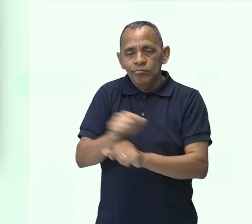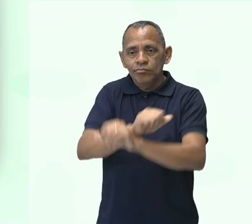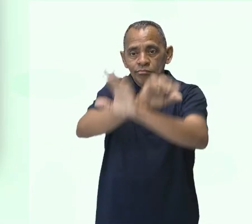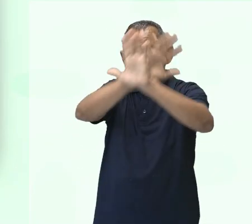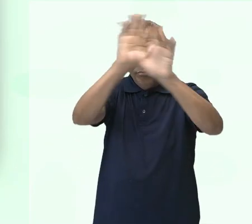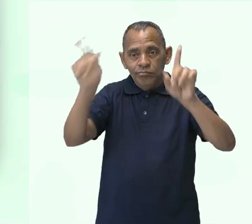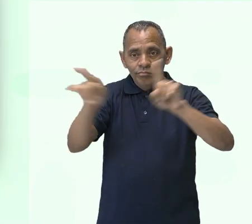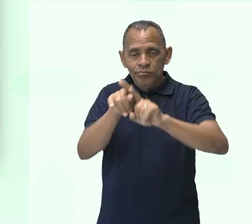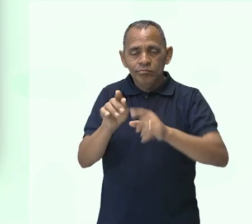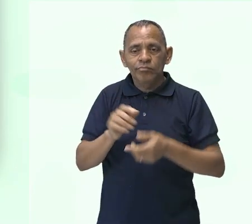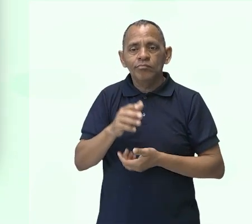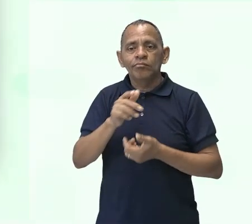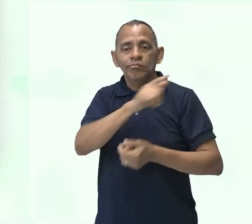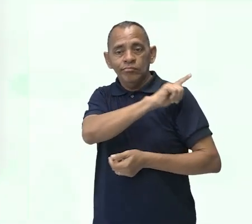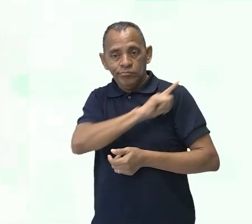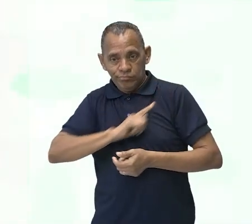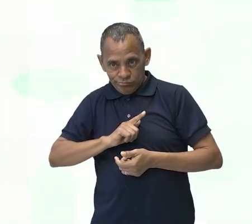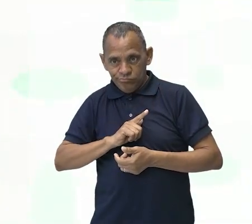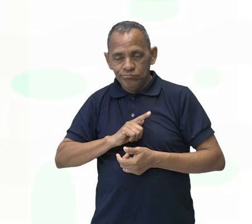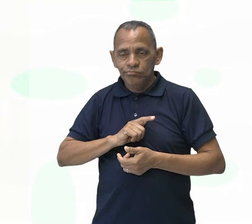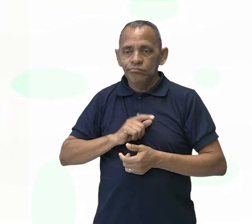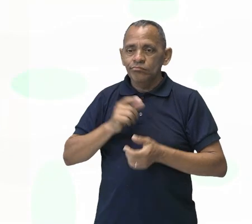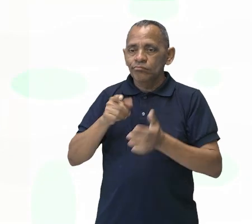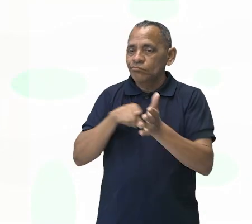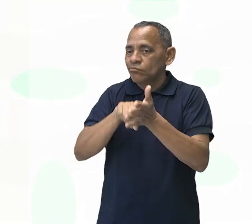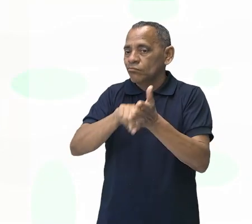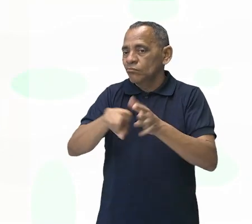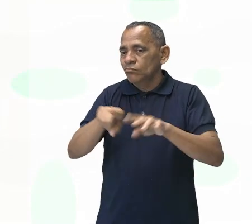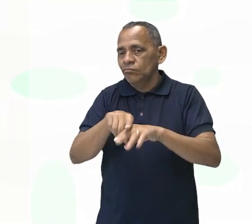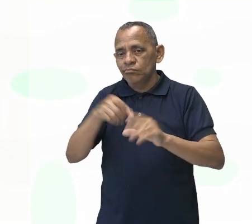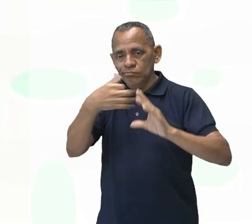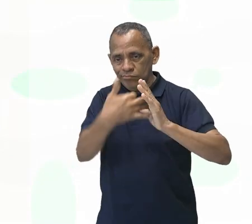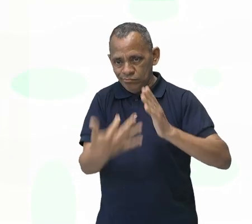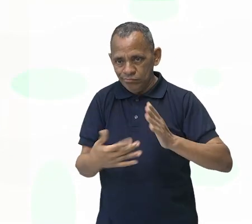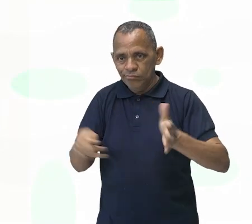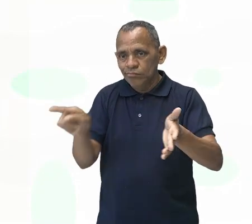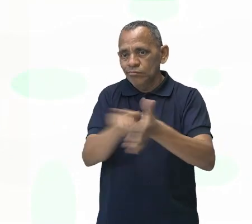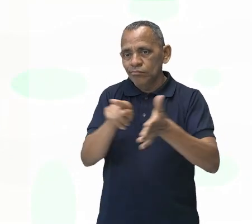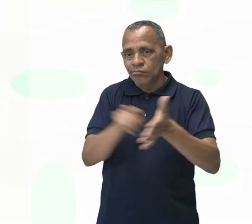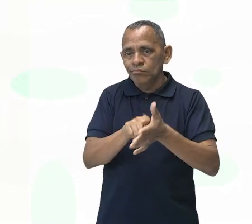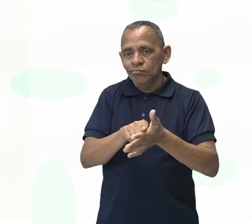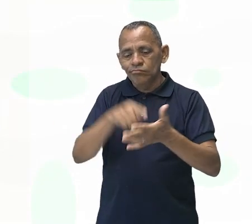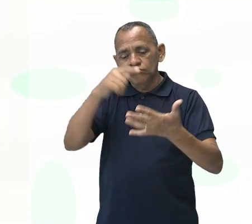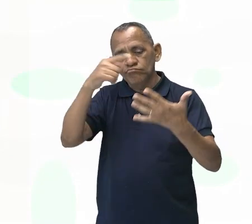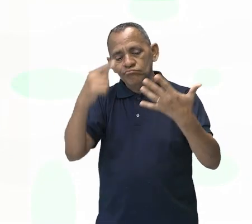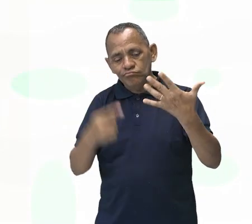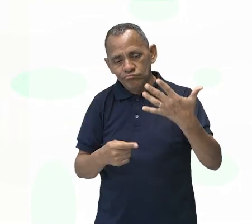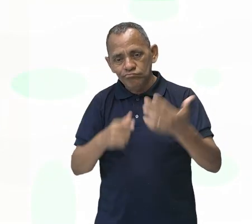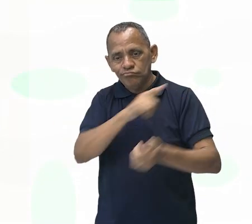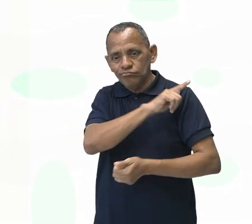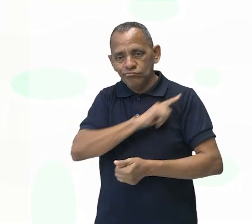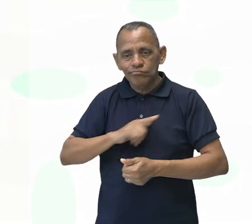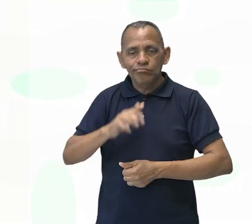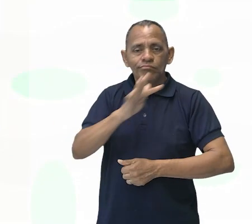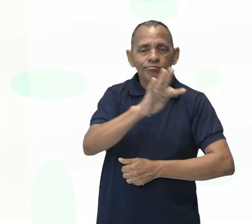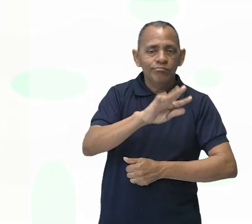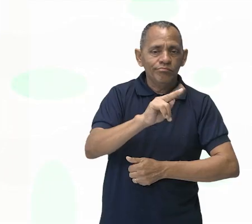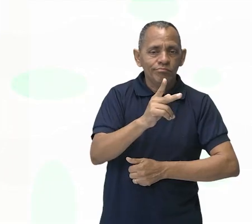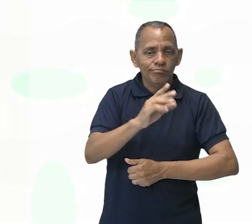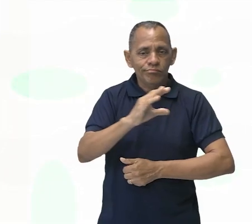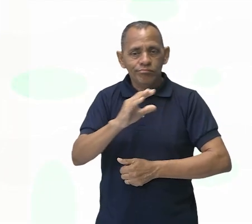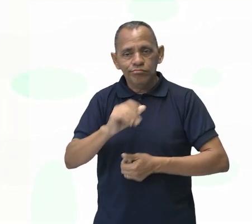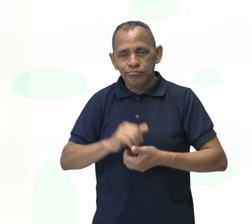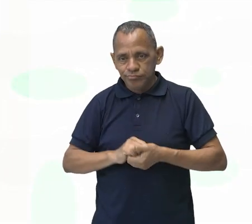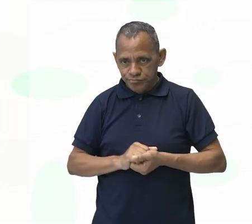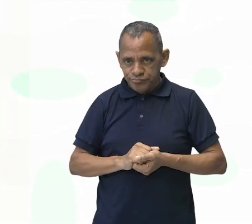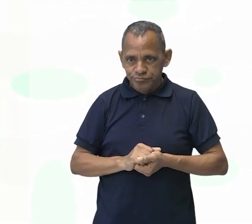gestão fiscal. Então, essas características, elas são pontuais no governo de Fernando